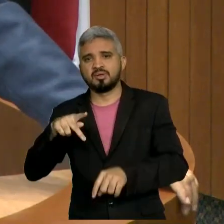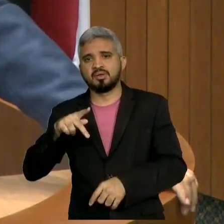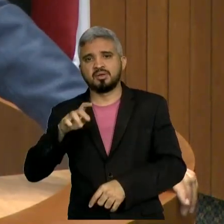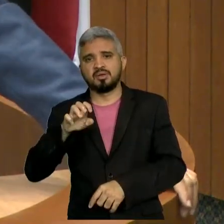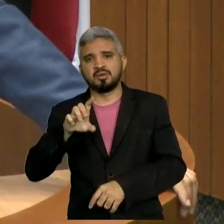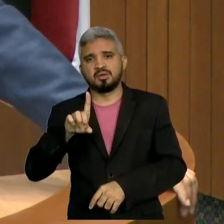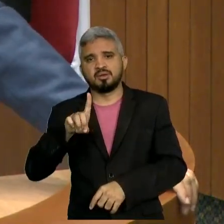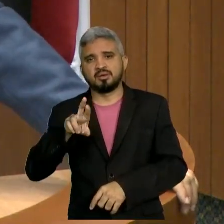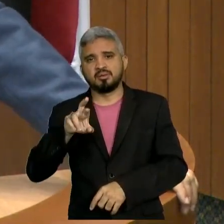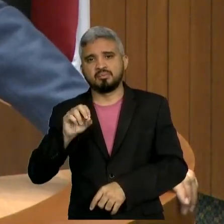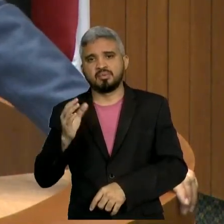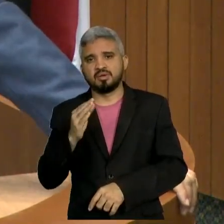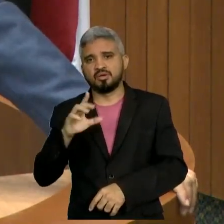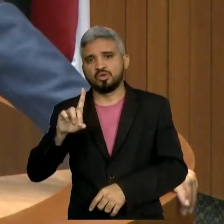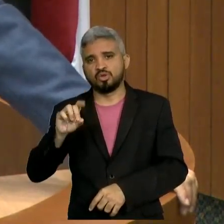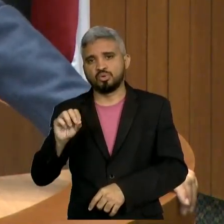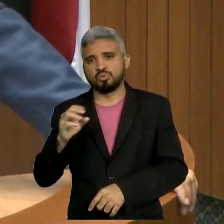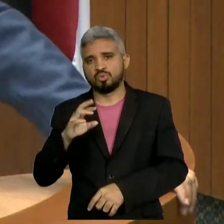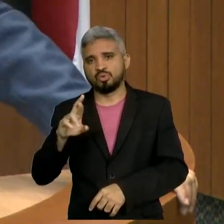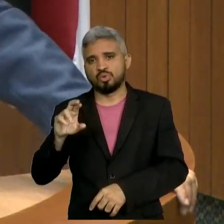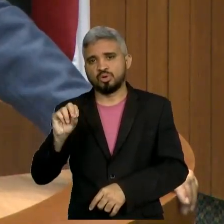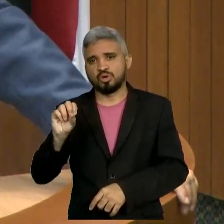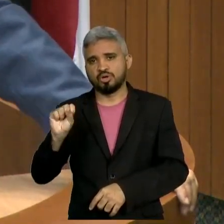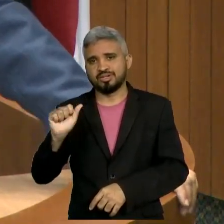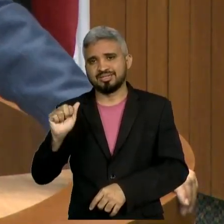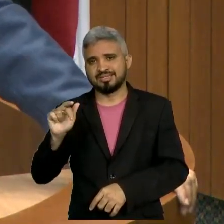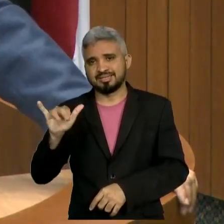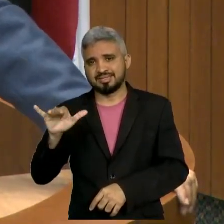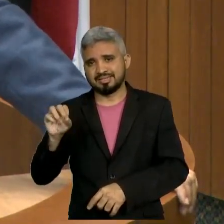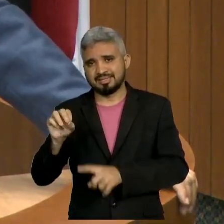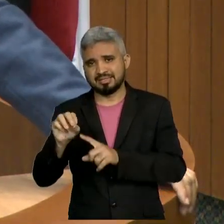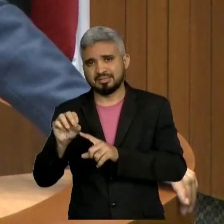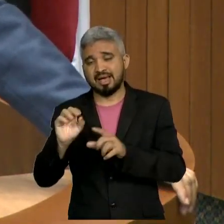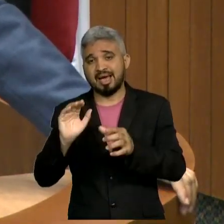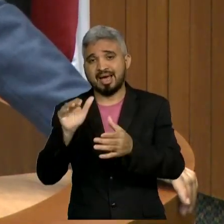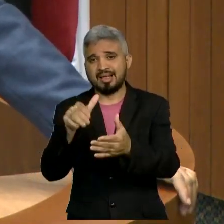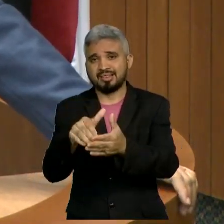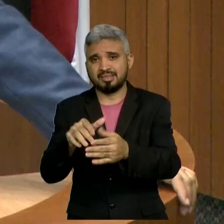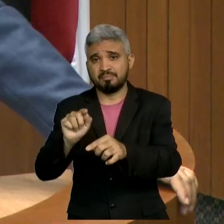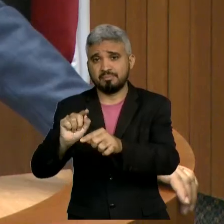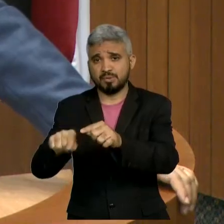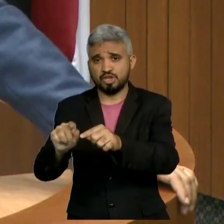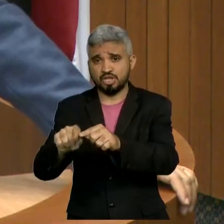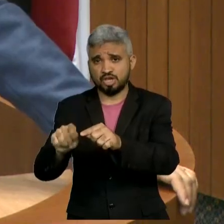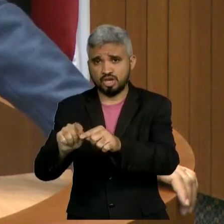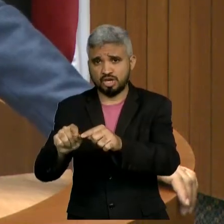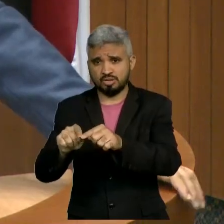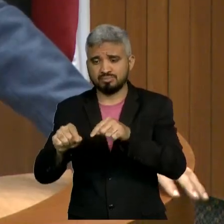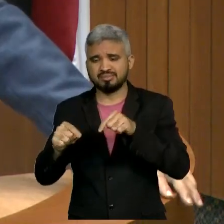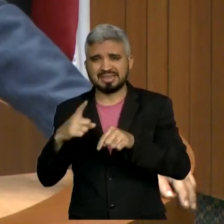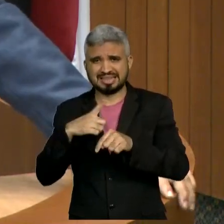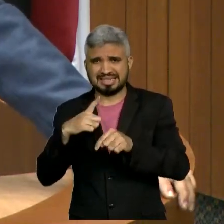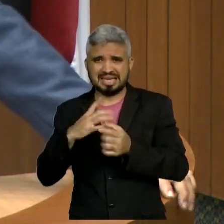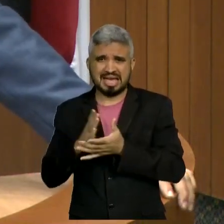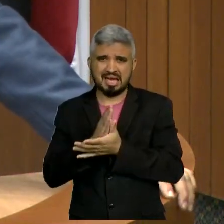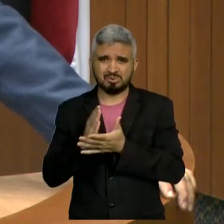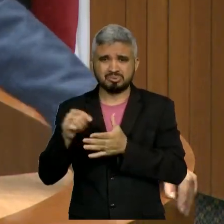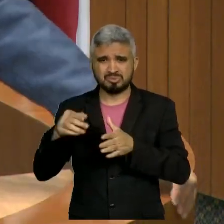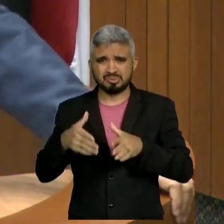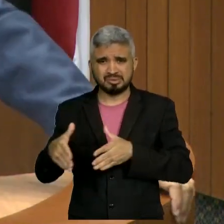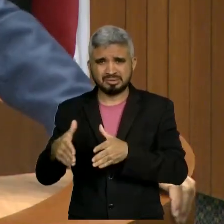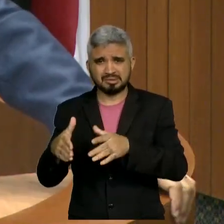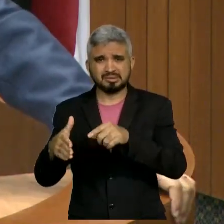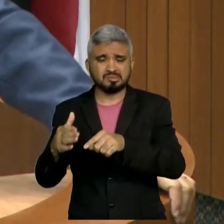Pinheiro, tem vários trechos que são quase intrafegáveis. Então, eu me solidarizo, coloco o nosso mandato à